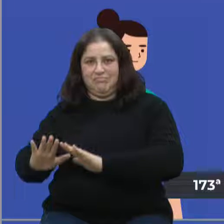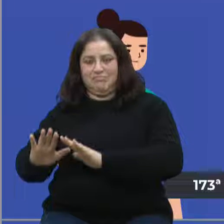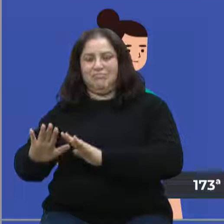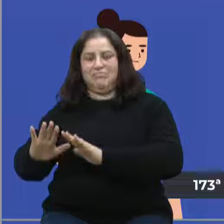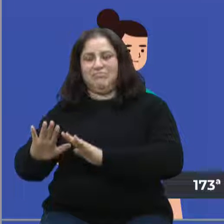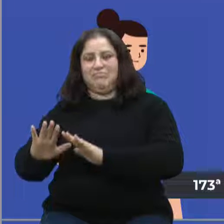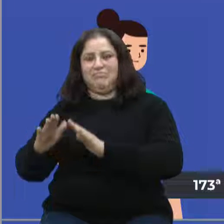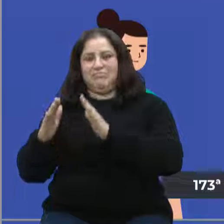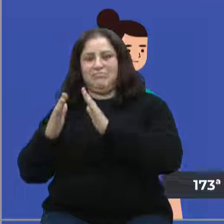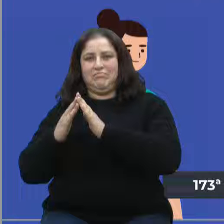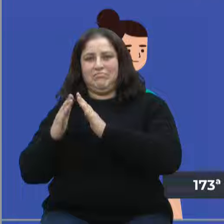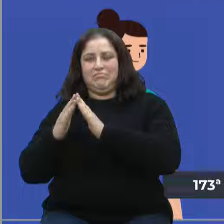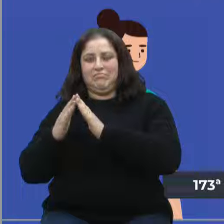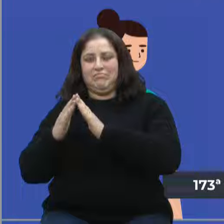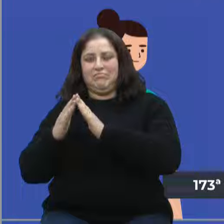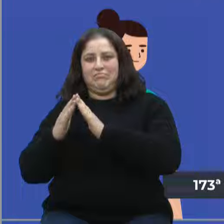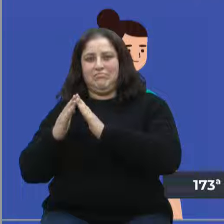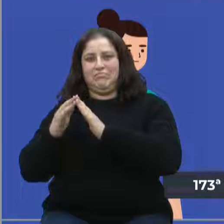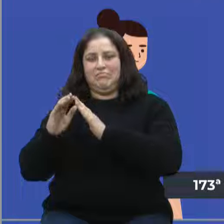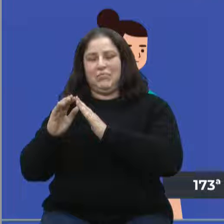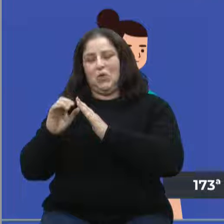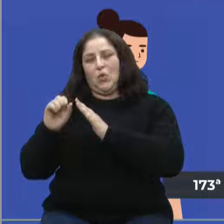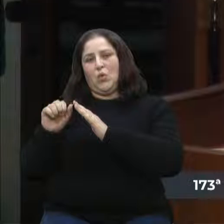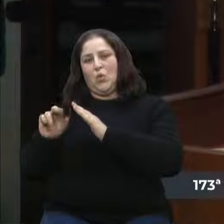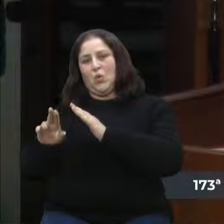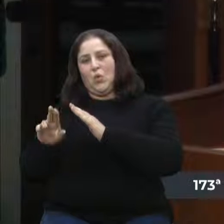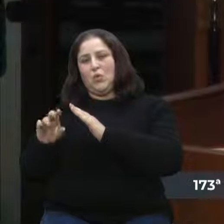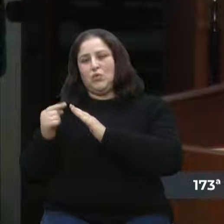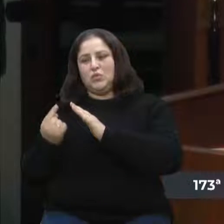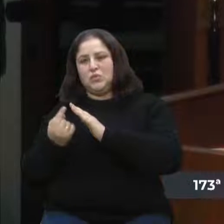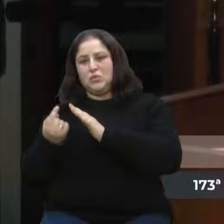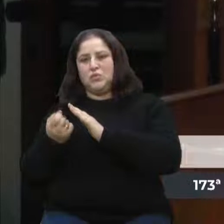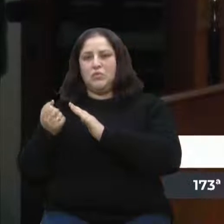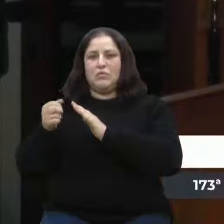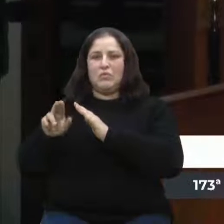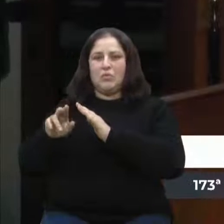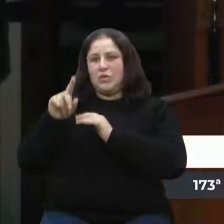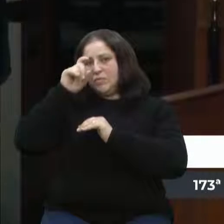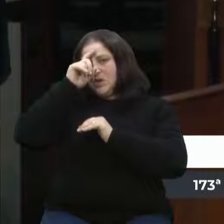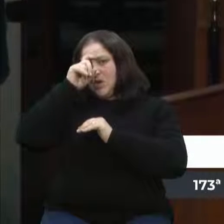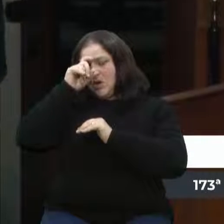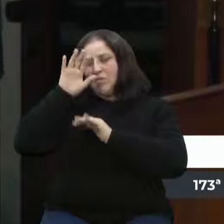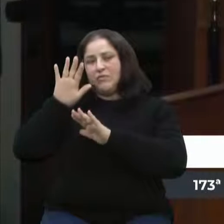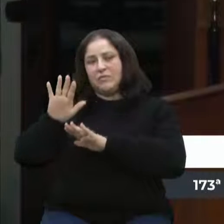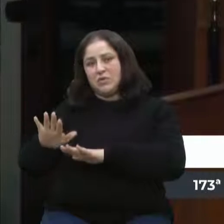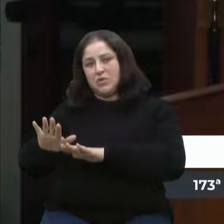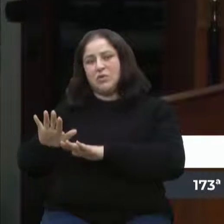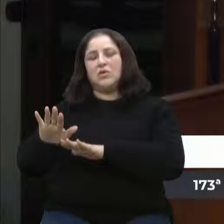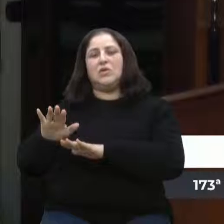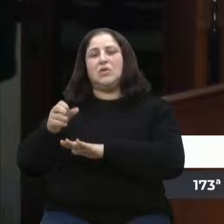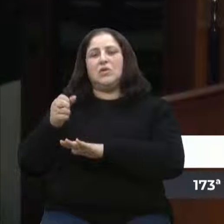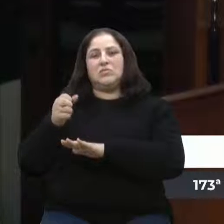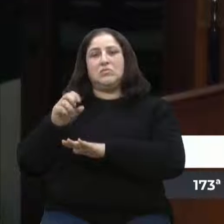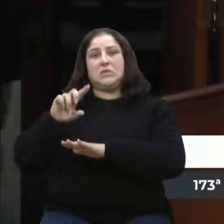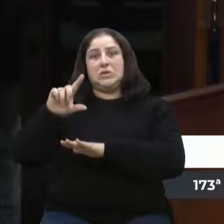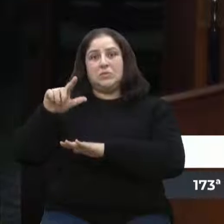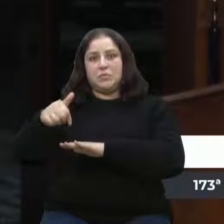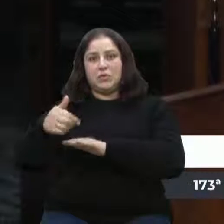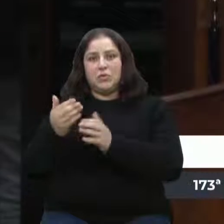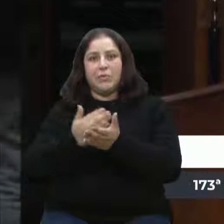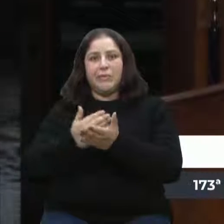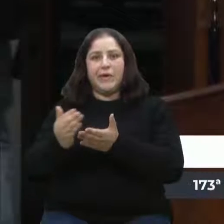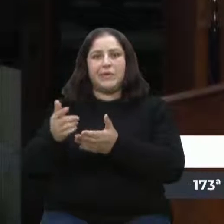ficar internadas, hospitalizadas, mas mesmo após o período de hospitalização, de internação, elas começaram a